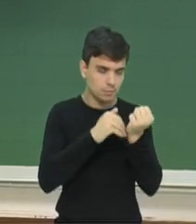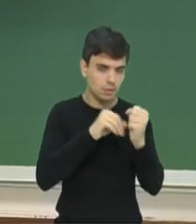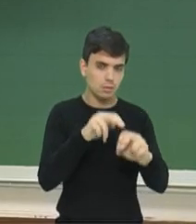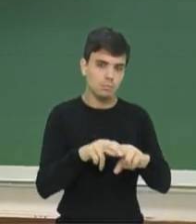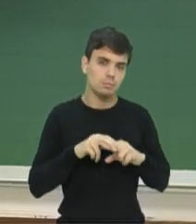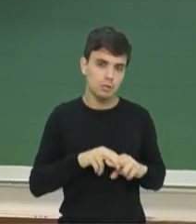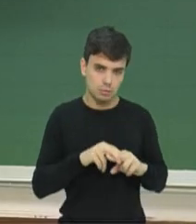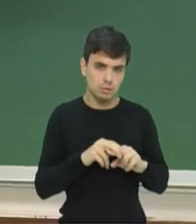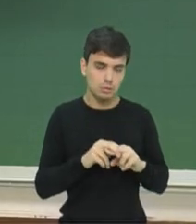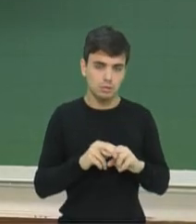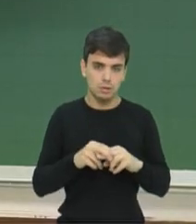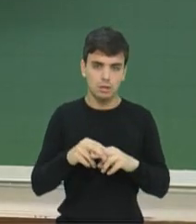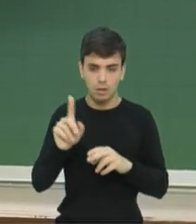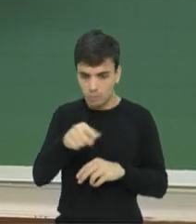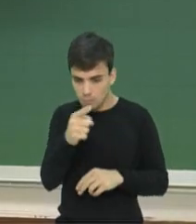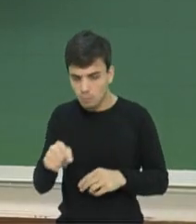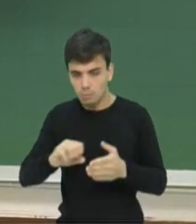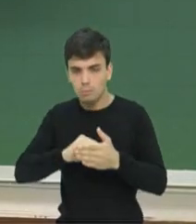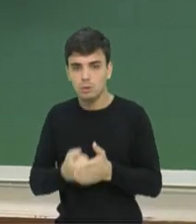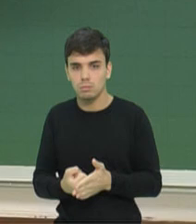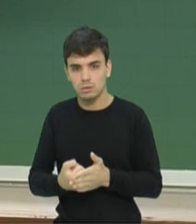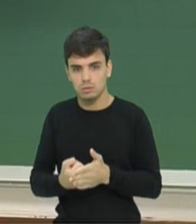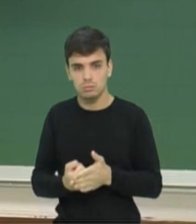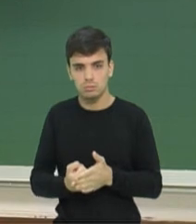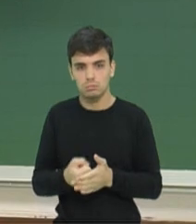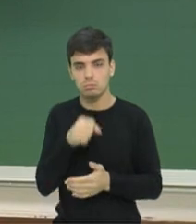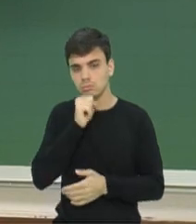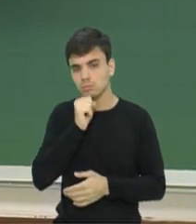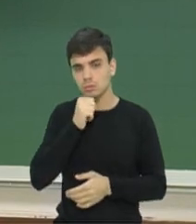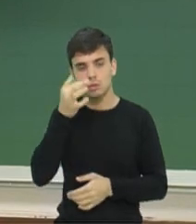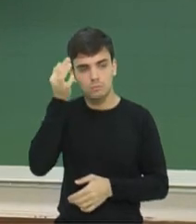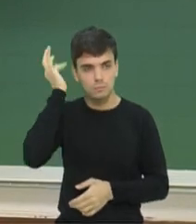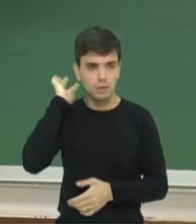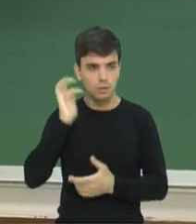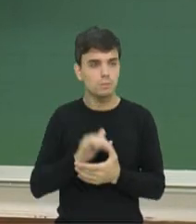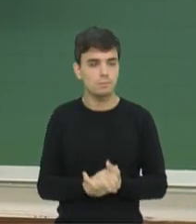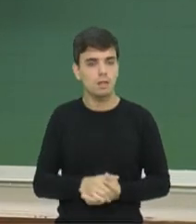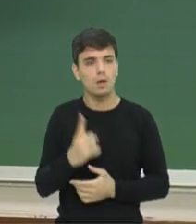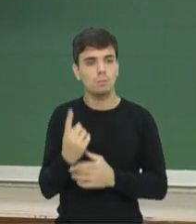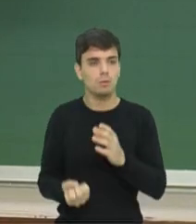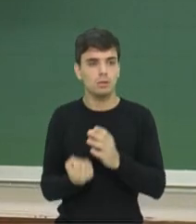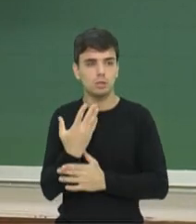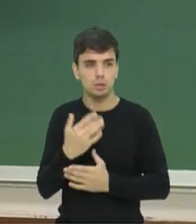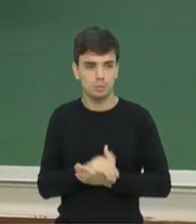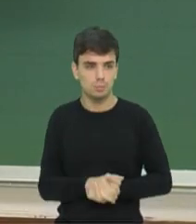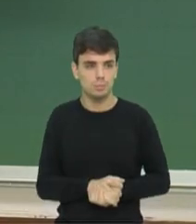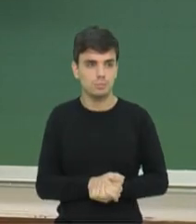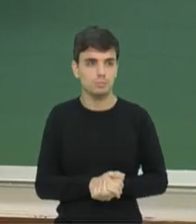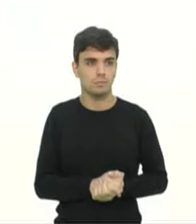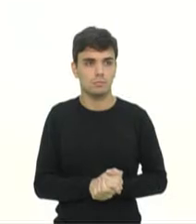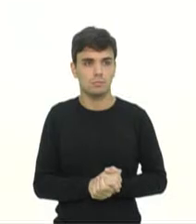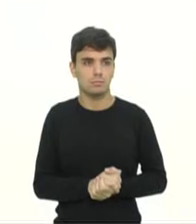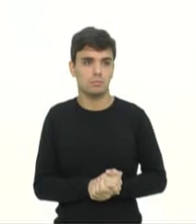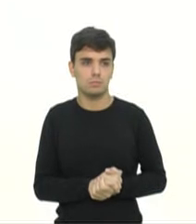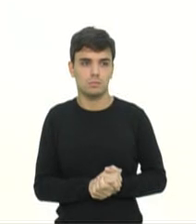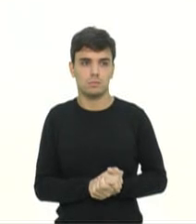da proibição dos senhores feudais, né? Então, uma das origens do karatê.